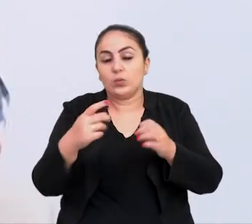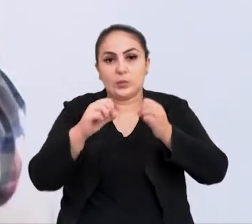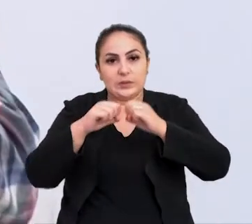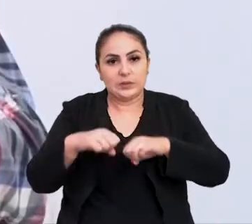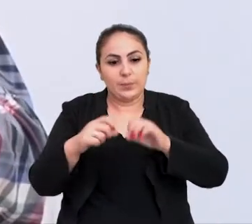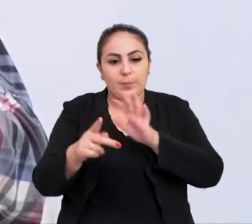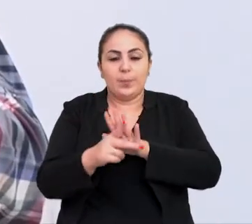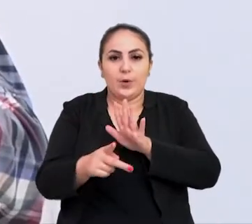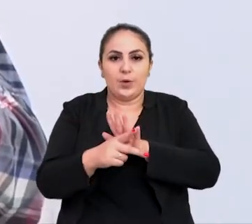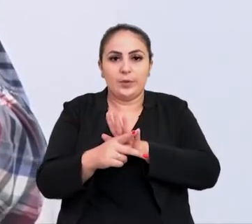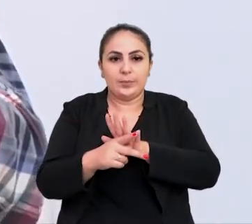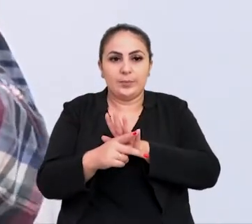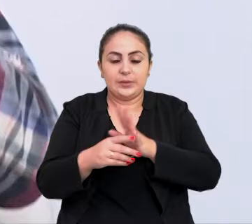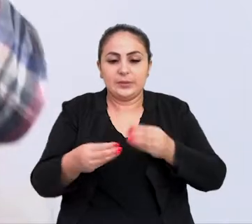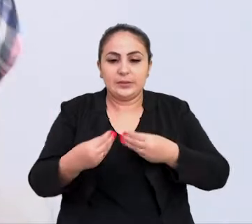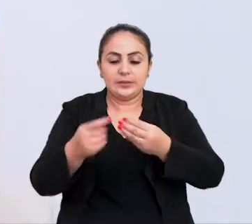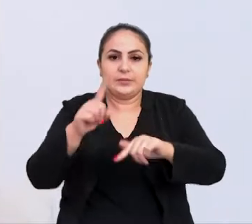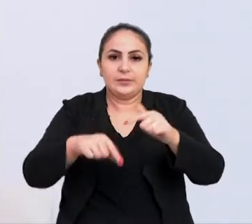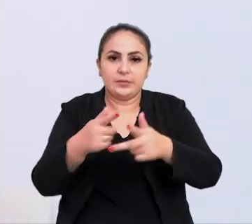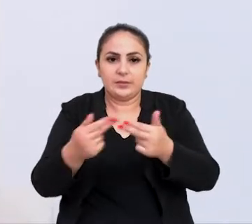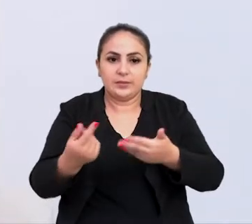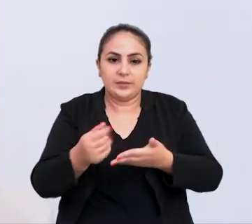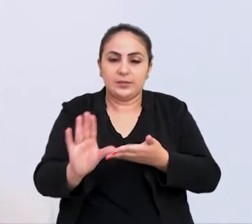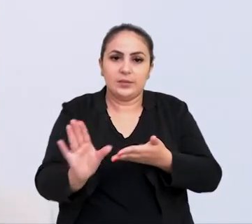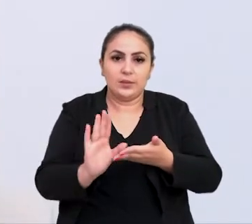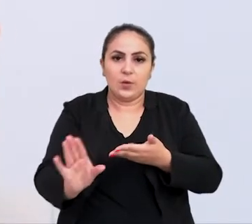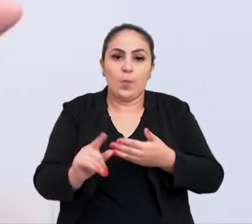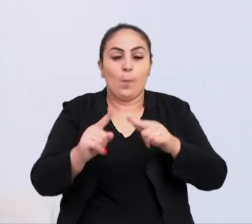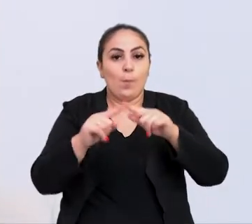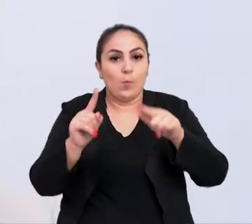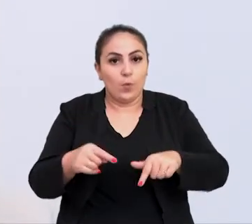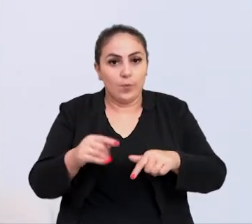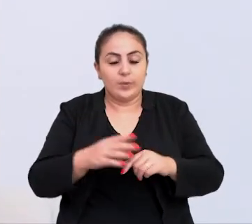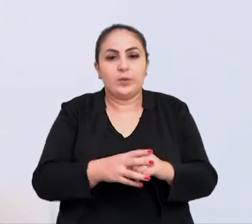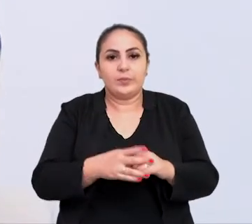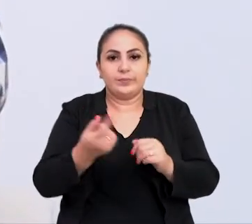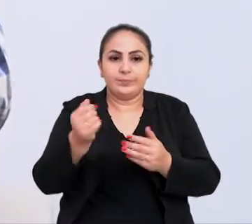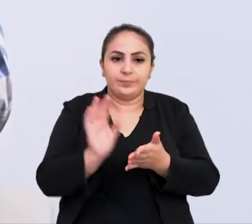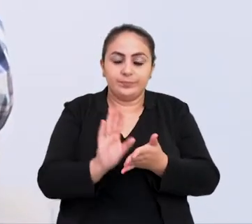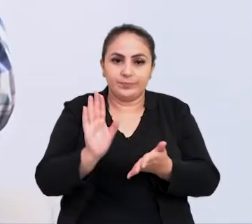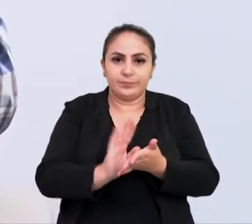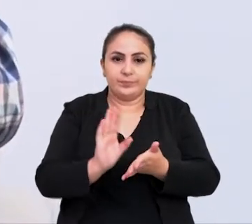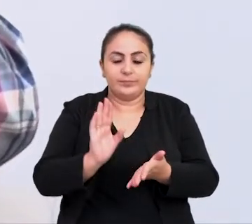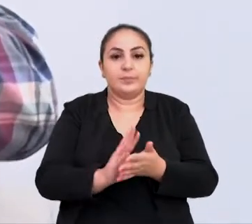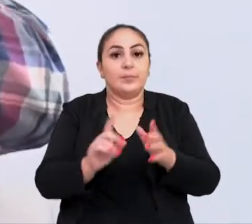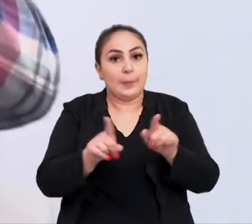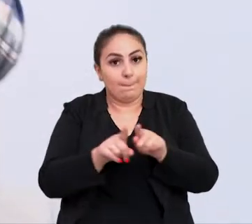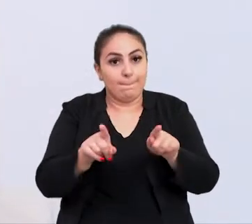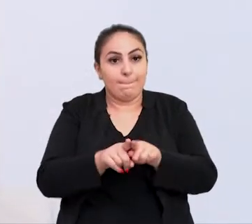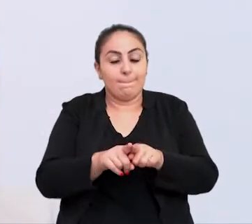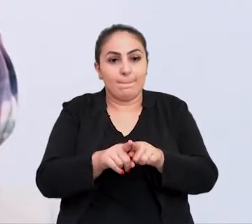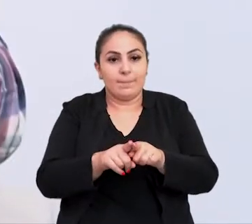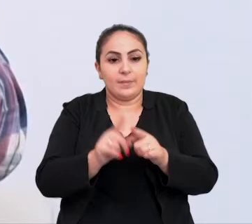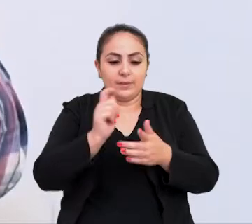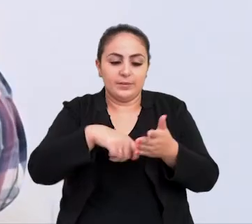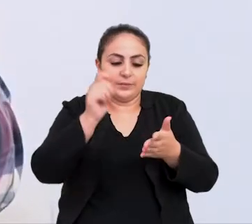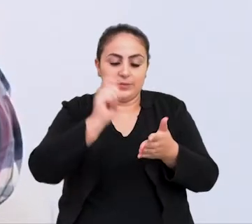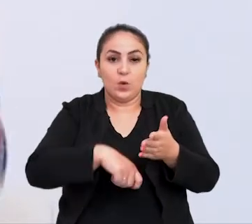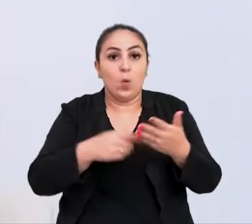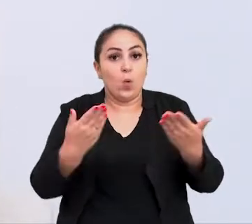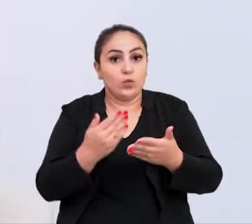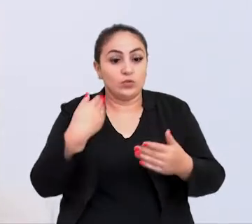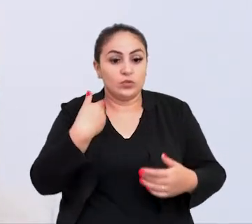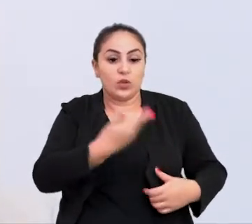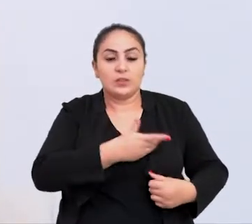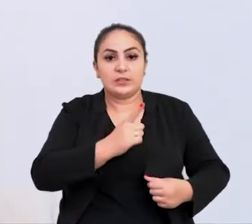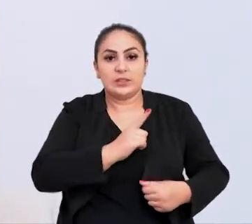um outro sistema com envio de recursos públicos através de emendas parlamentares e também de rúbrica,